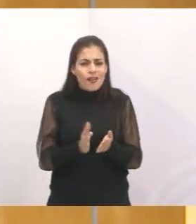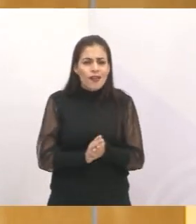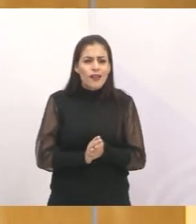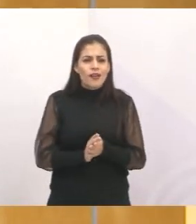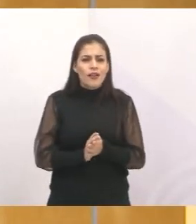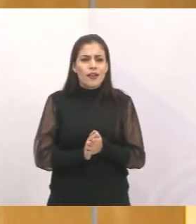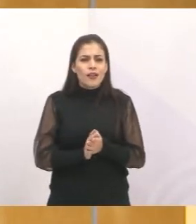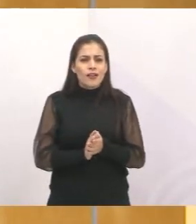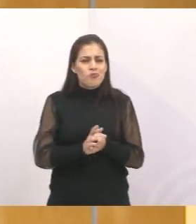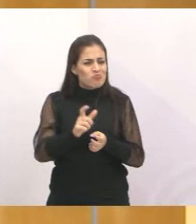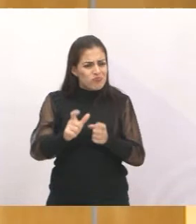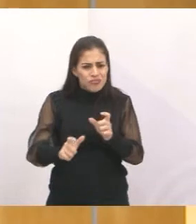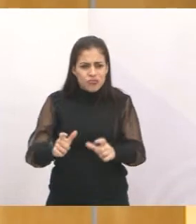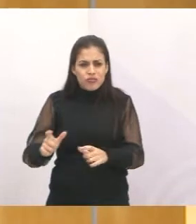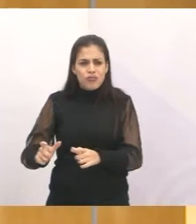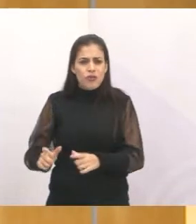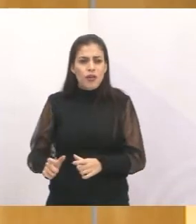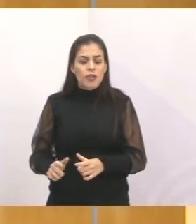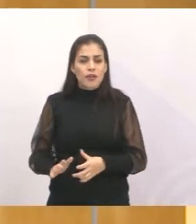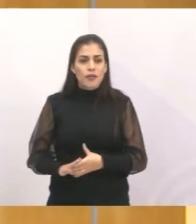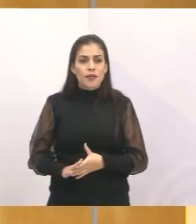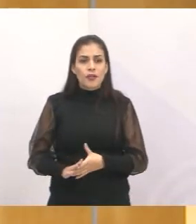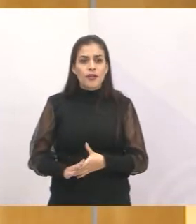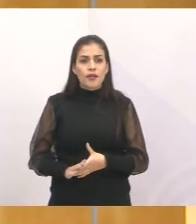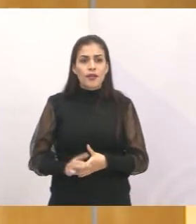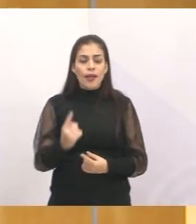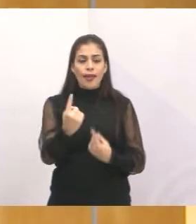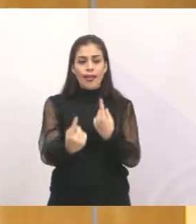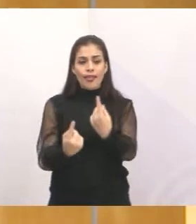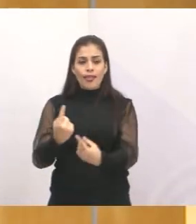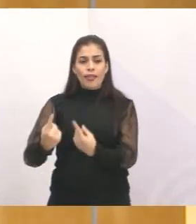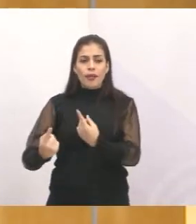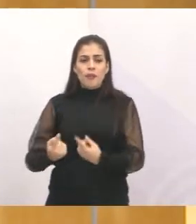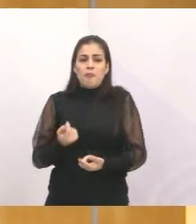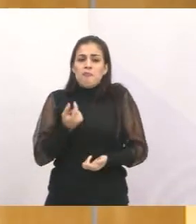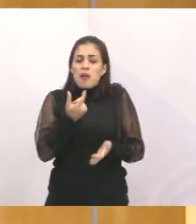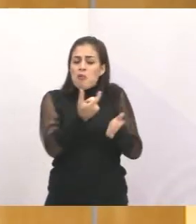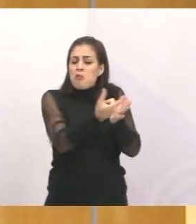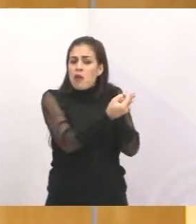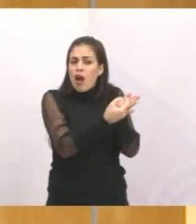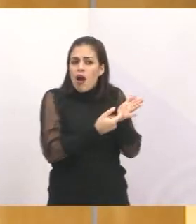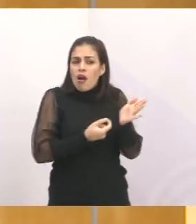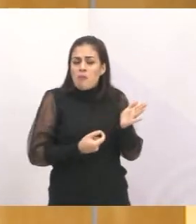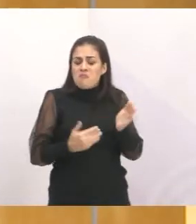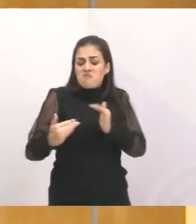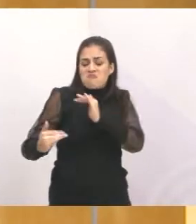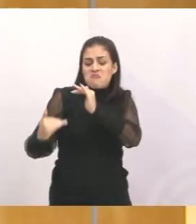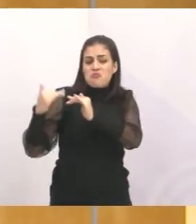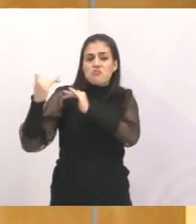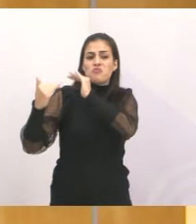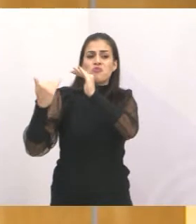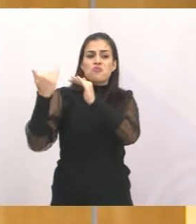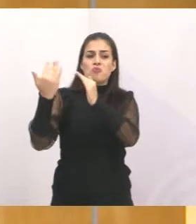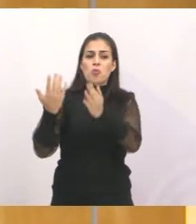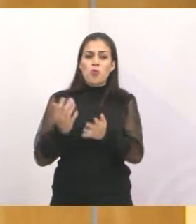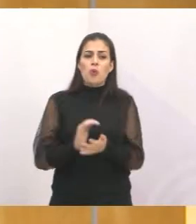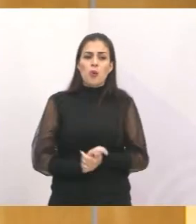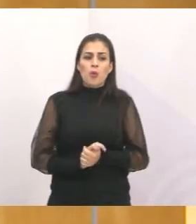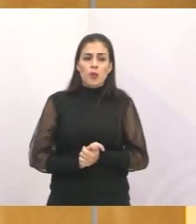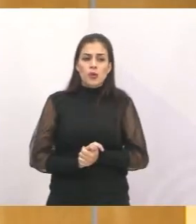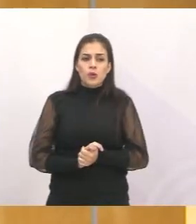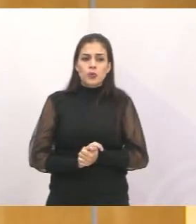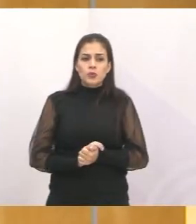cada um tem a sua peculiaridade, tem o seu orçamento, tem o seu desenvolvimento. E a